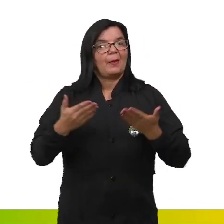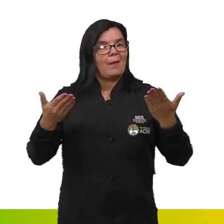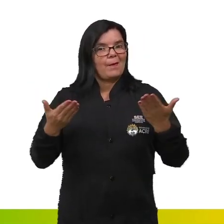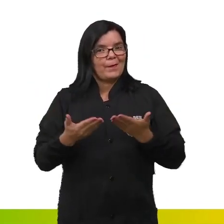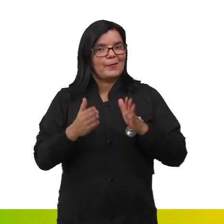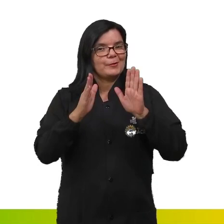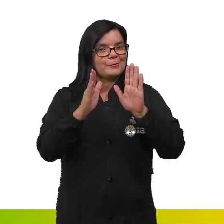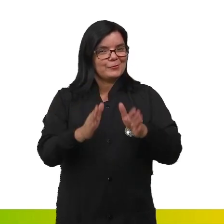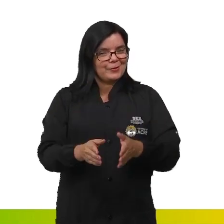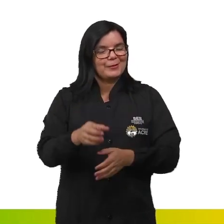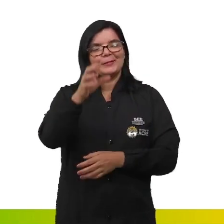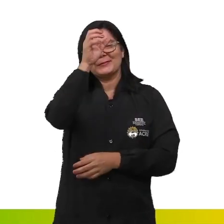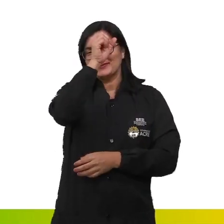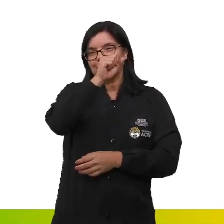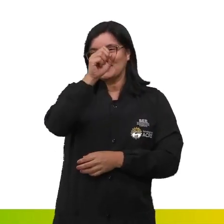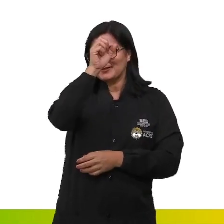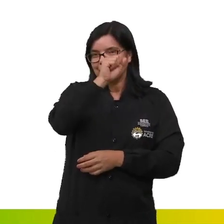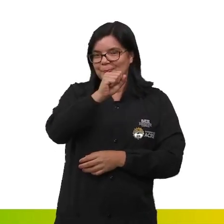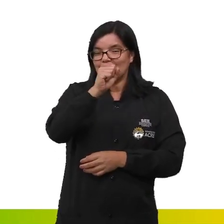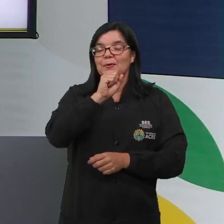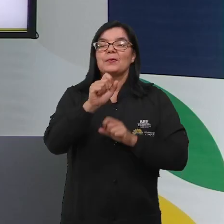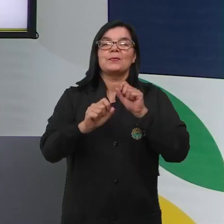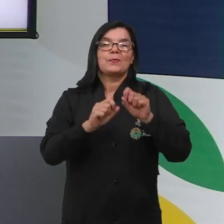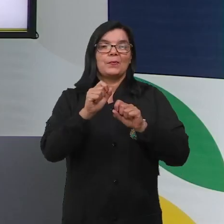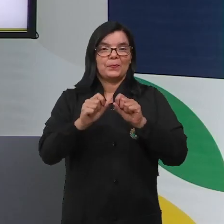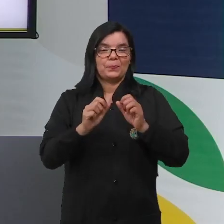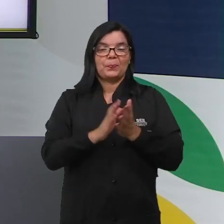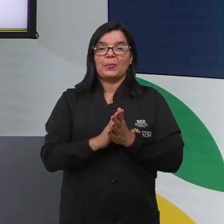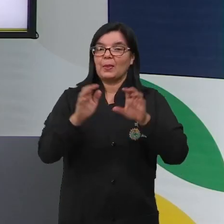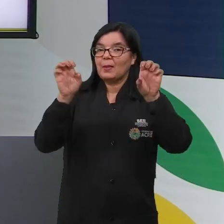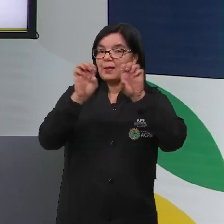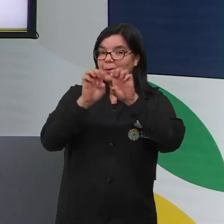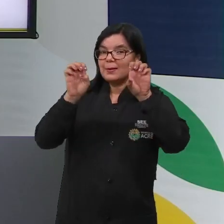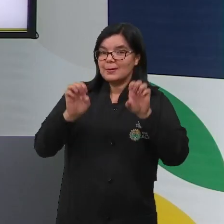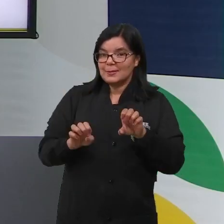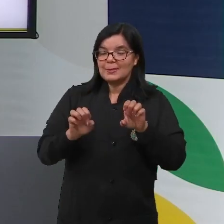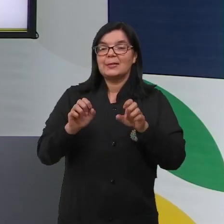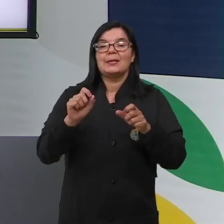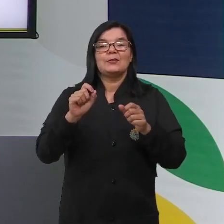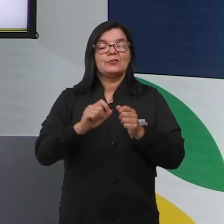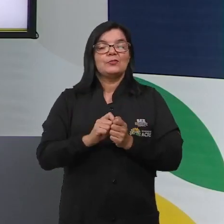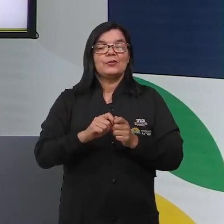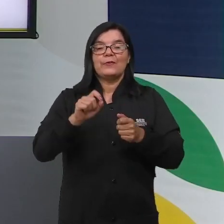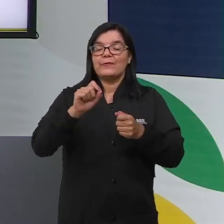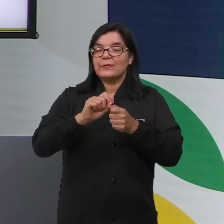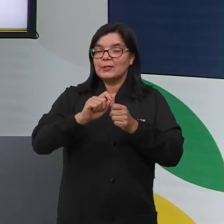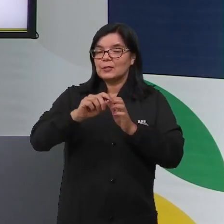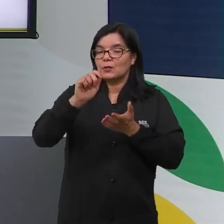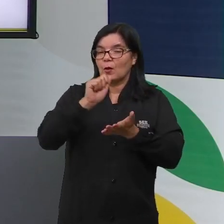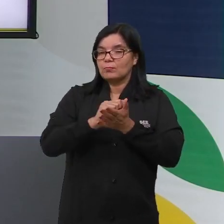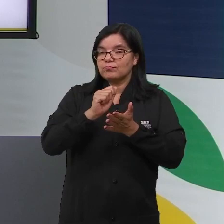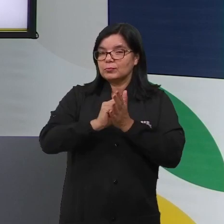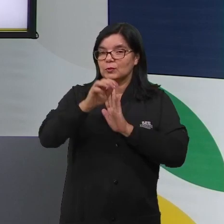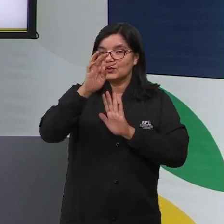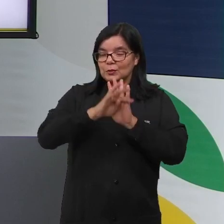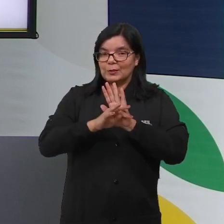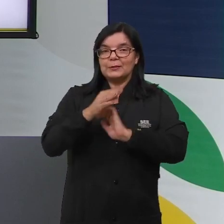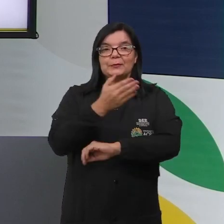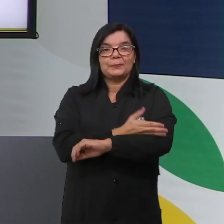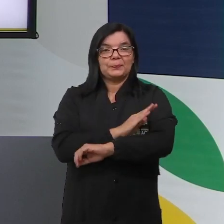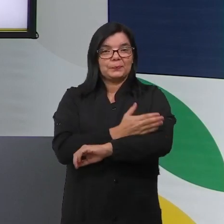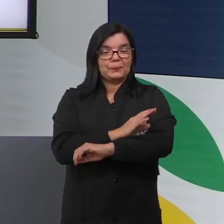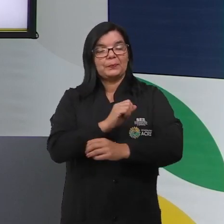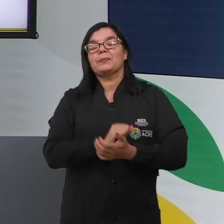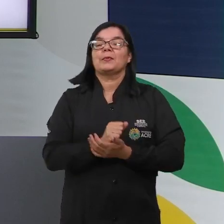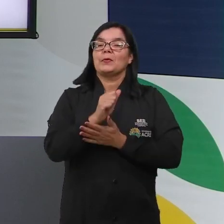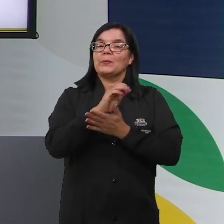Agora, já que você aprendeu sobre a estrutura e a produção de gêneros orais, vamos exercitar? Eu trouxe